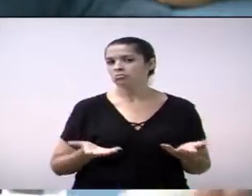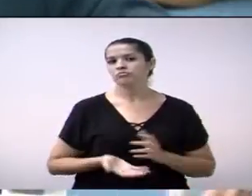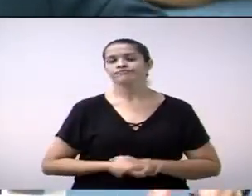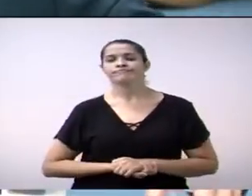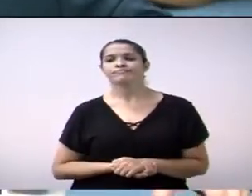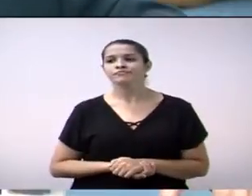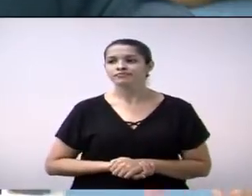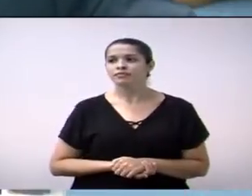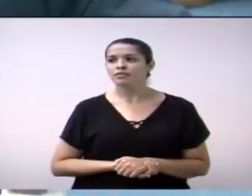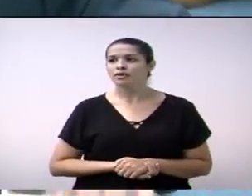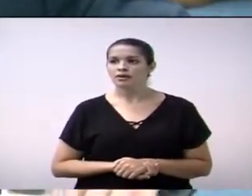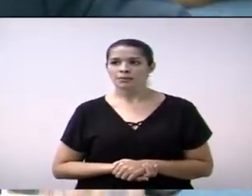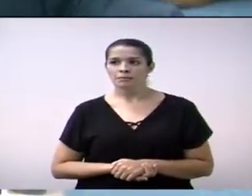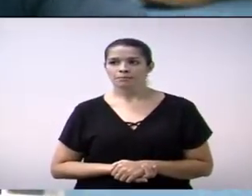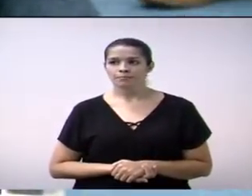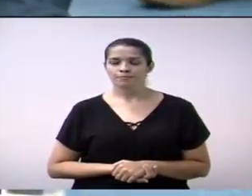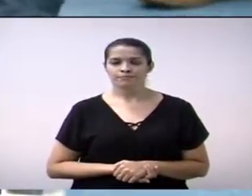Bom,